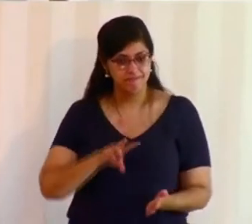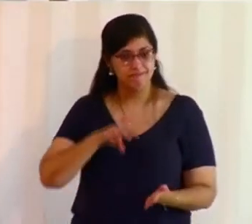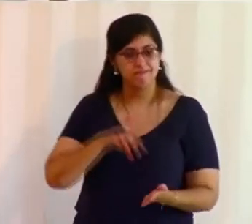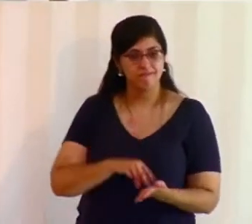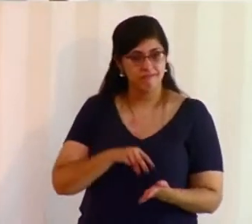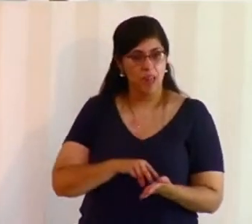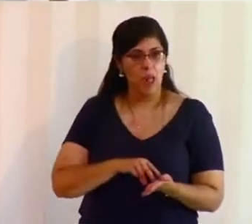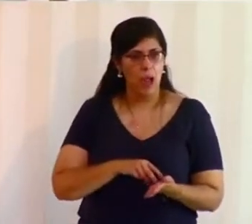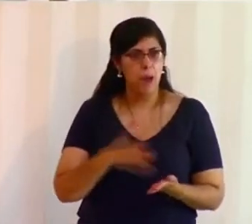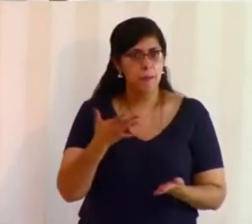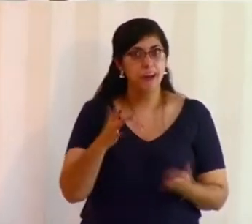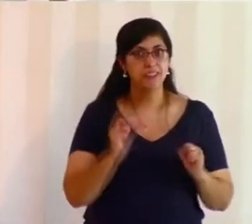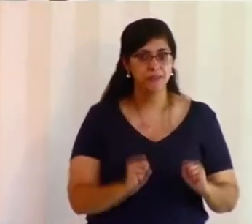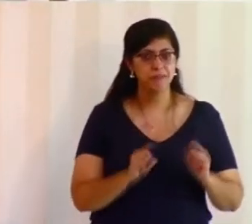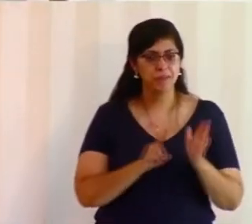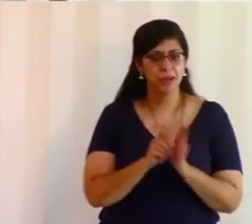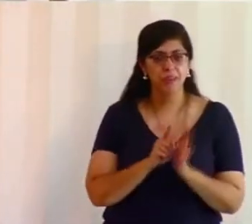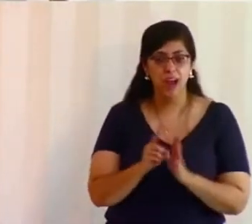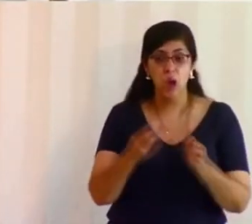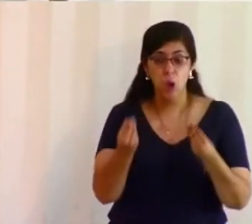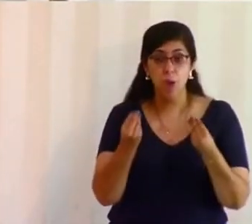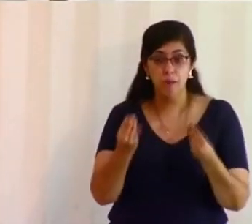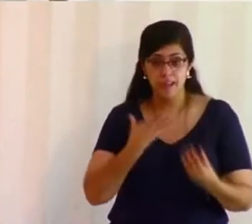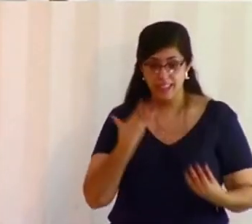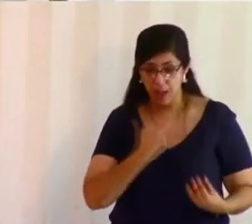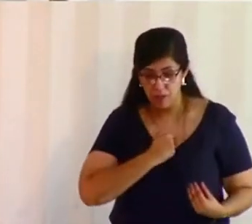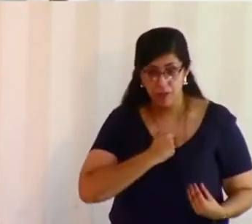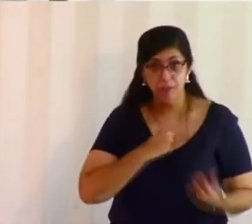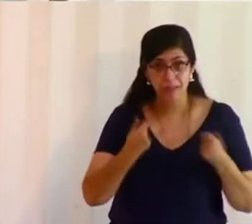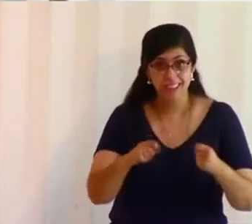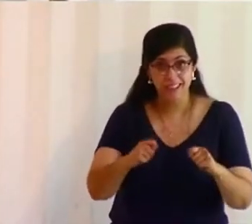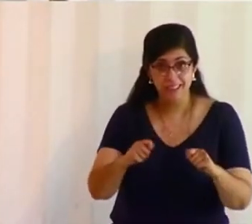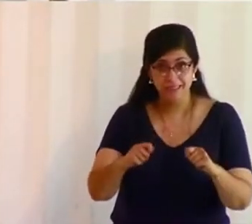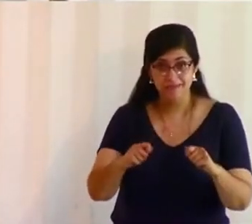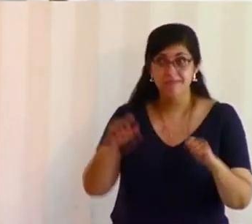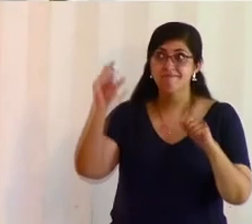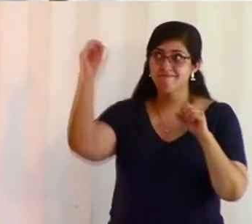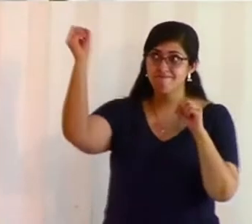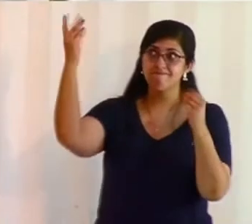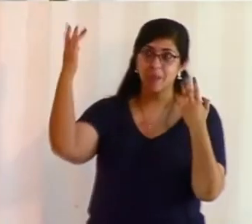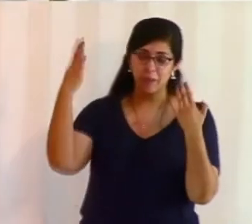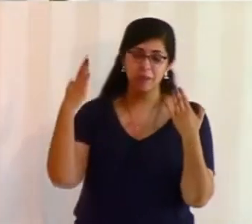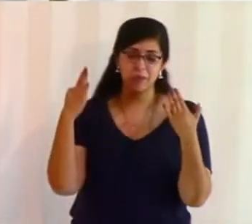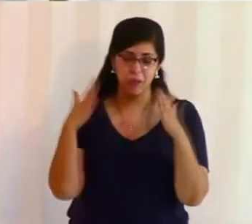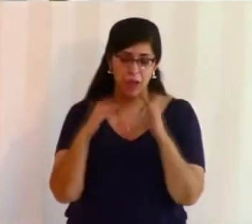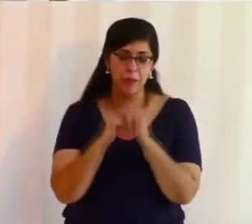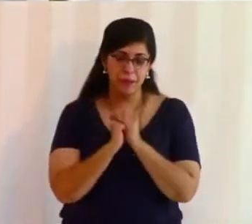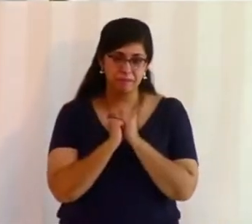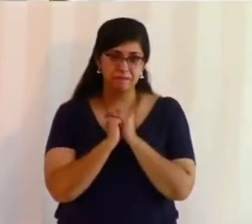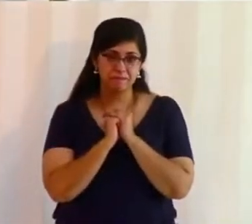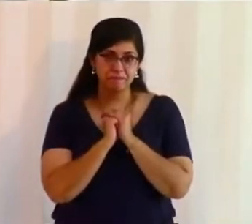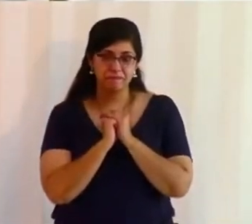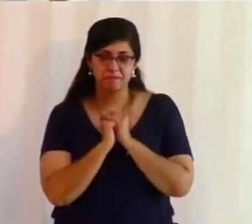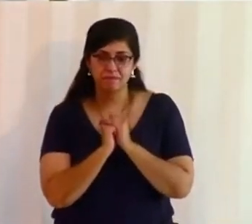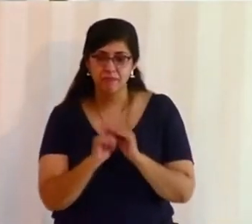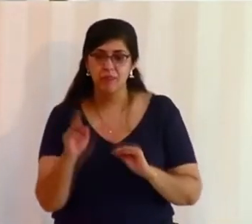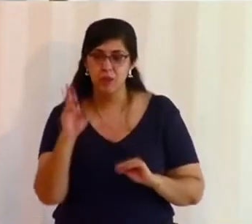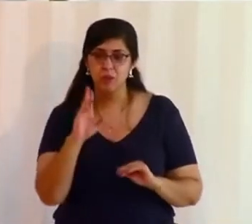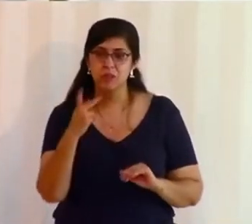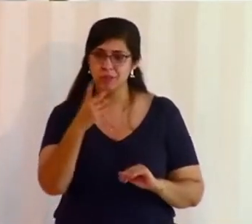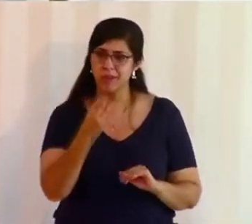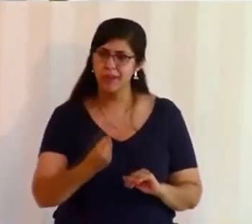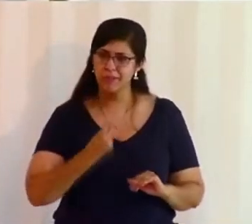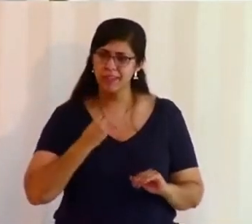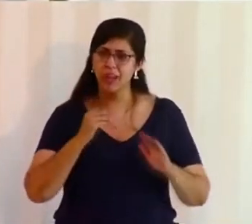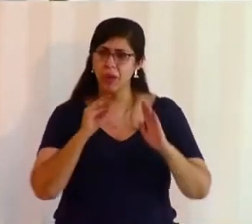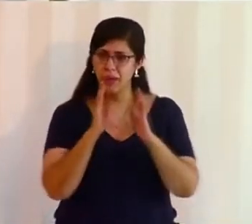preciso fazer para ser salvo? Que Deus abençoe a amada igreja, que Deus use a minha vida e a sua vida.